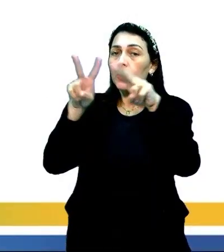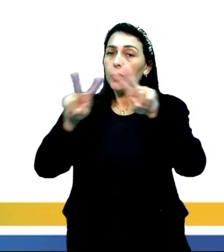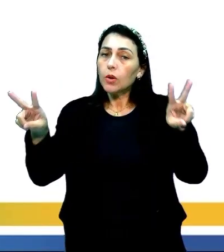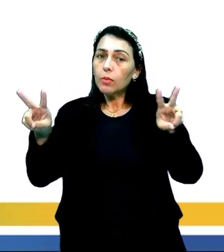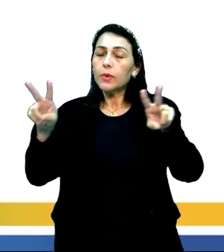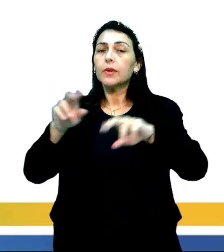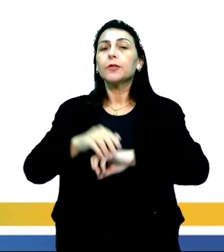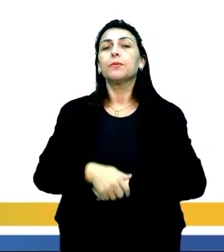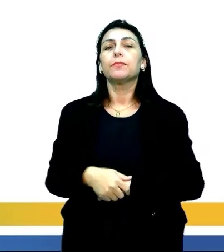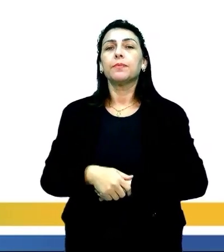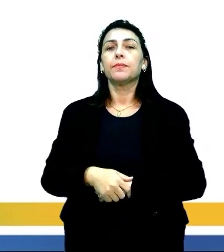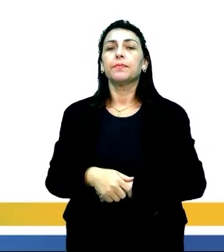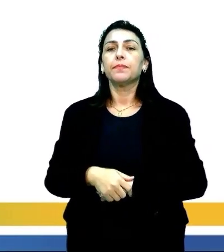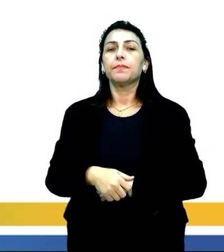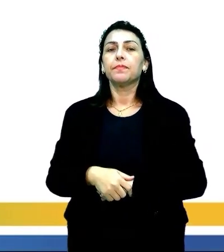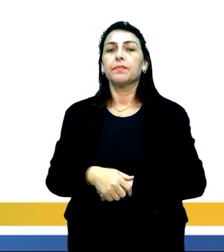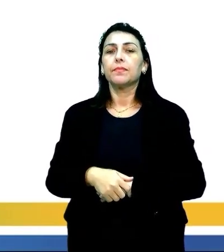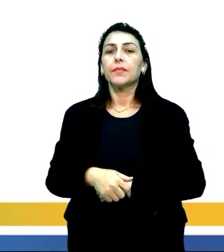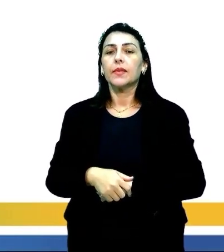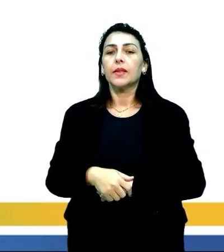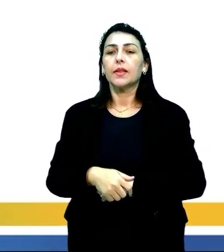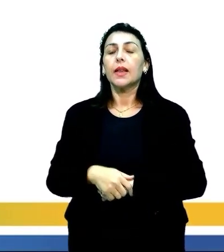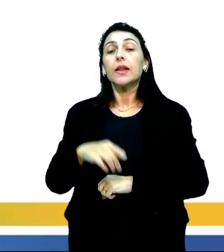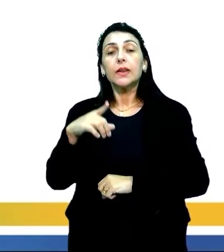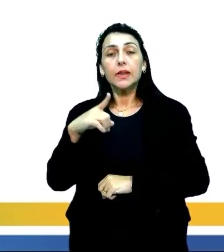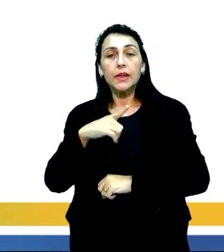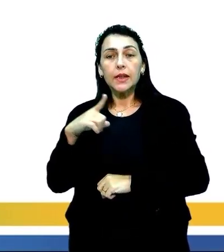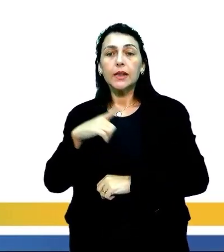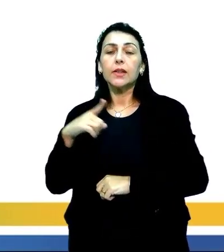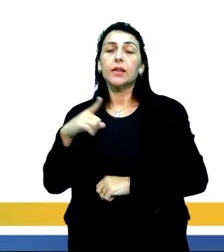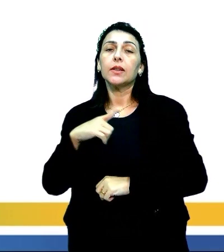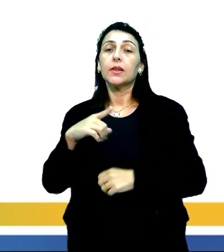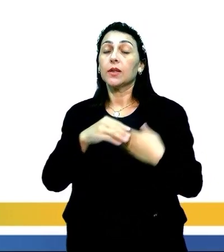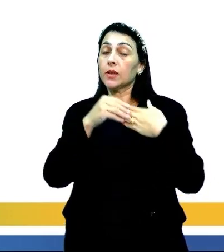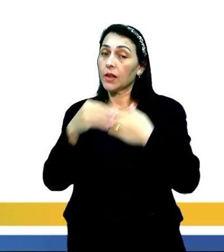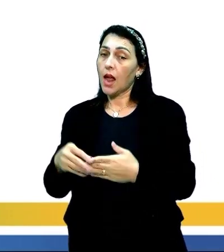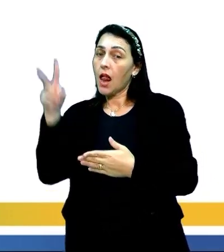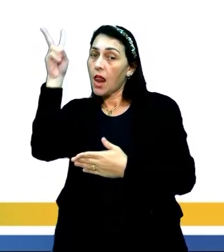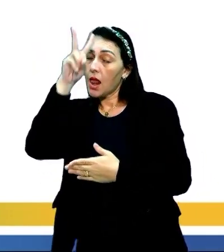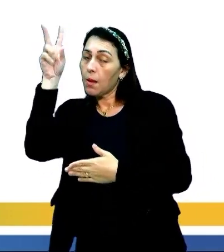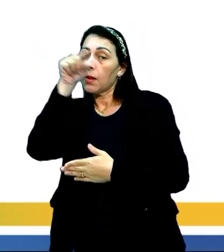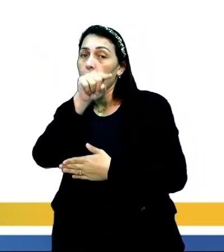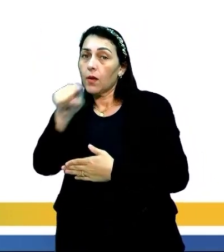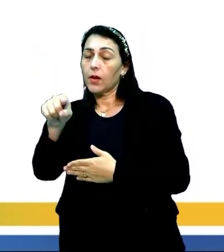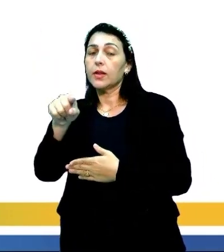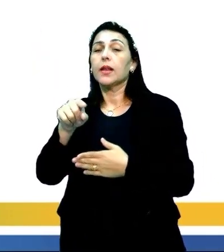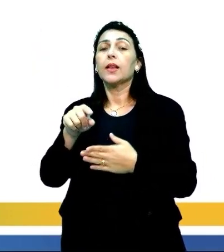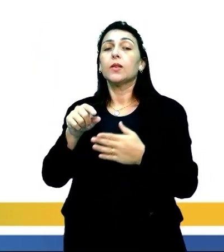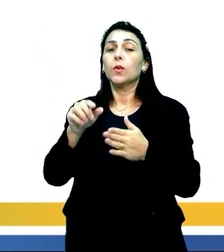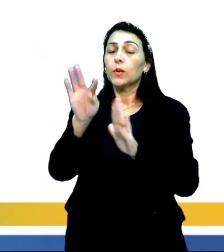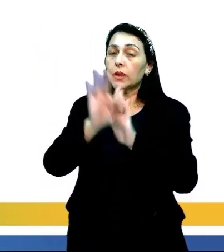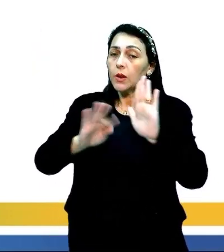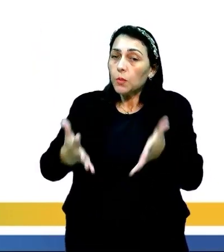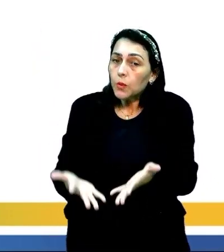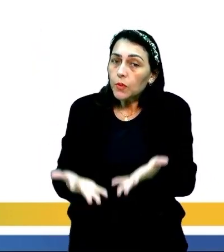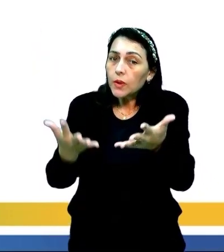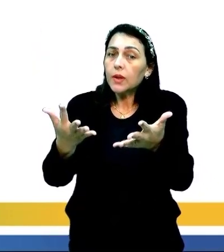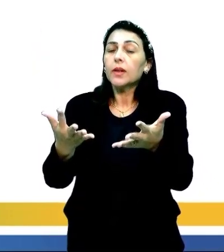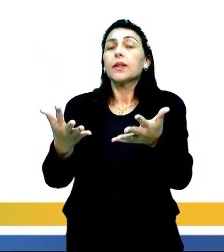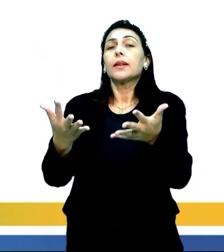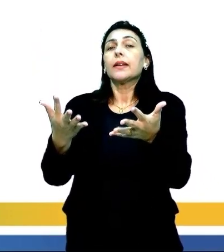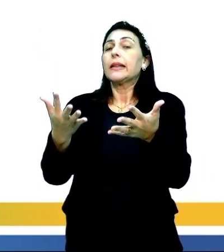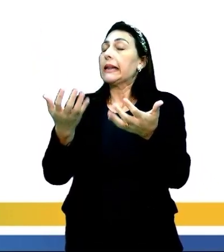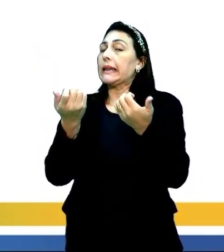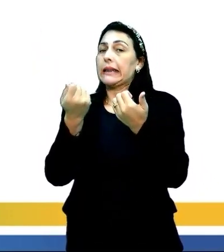shoppings. E aí eu deixo claro novamente, né, relembrando para vocês que os textos motivadores eles não devem